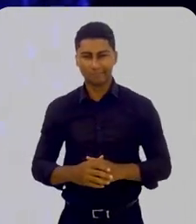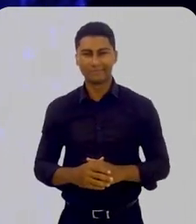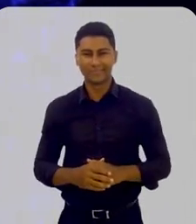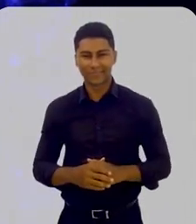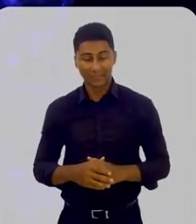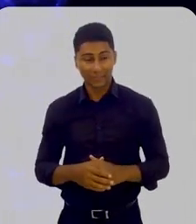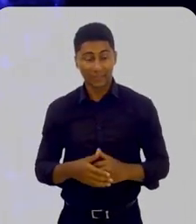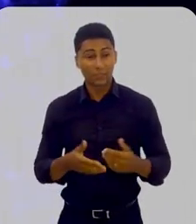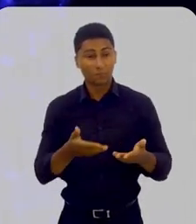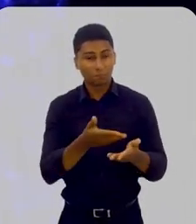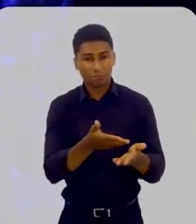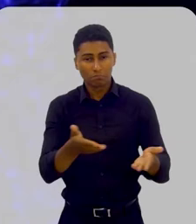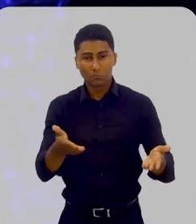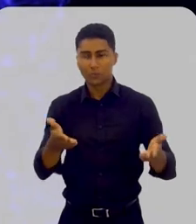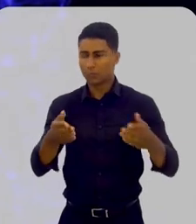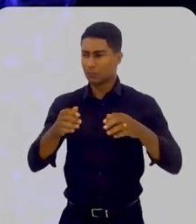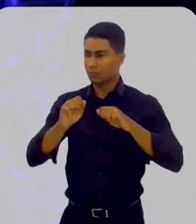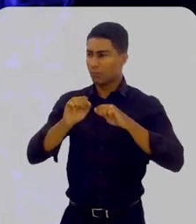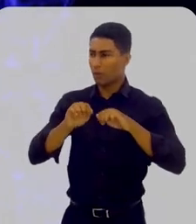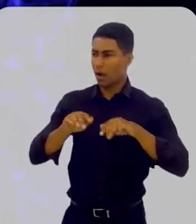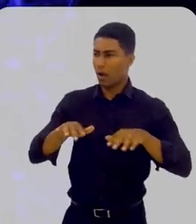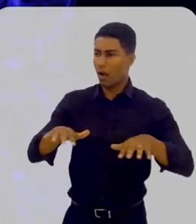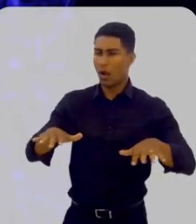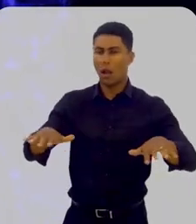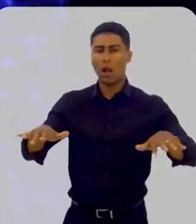vai transpor o espaço e o tempo.